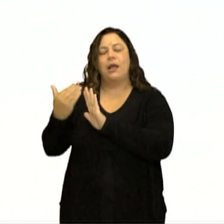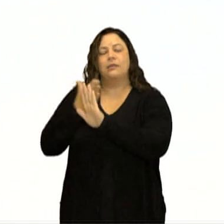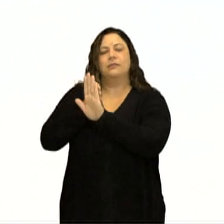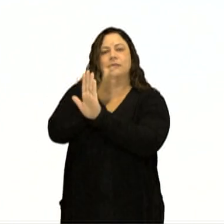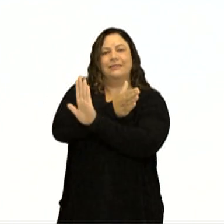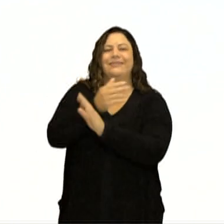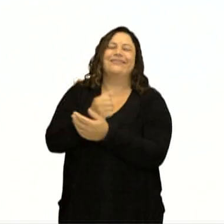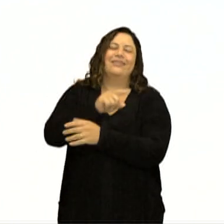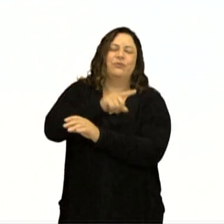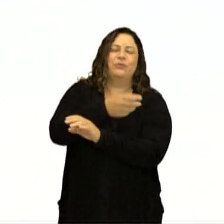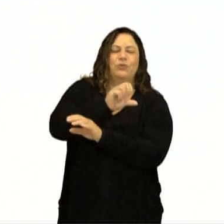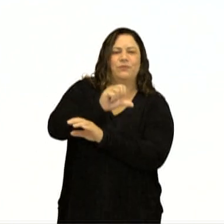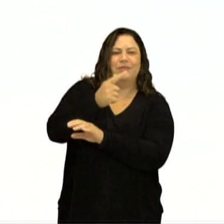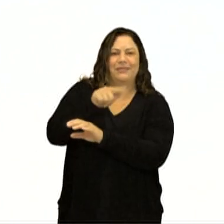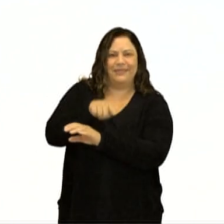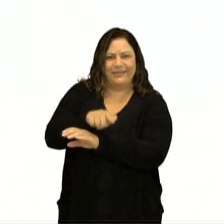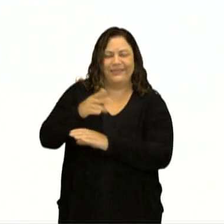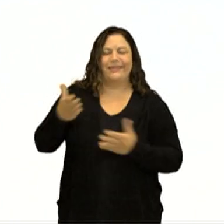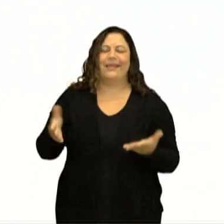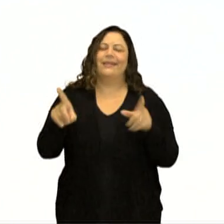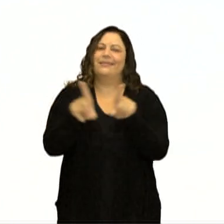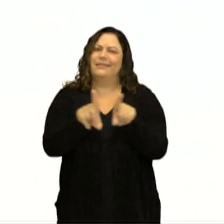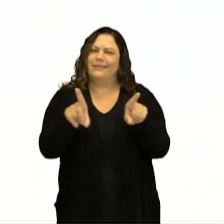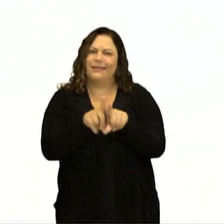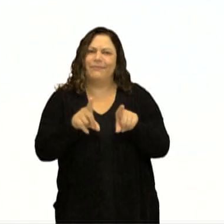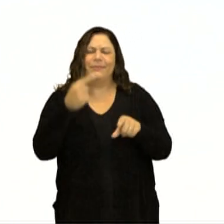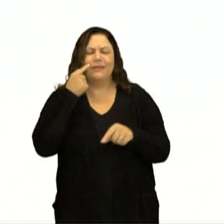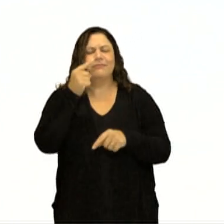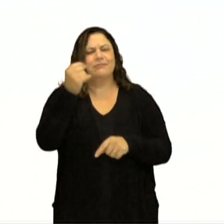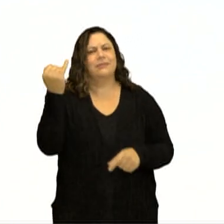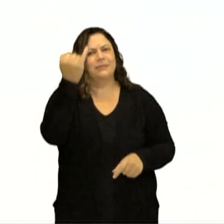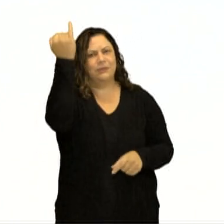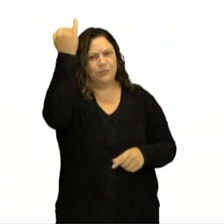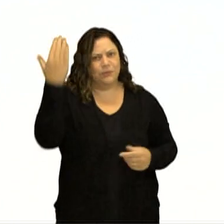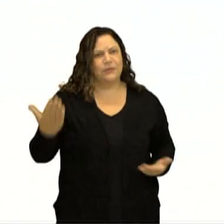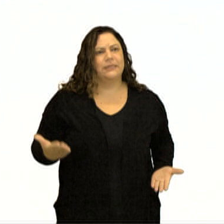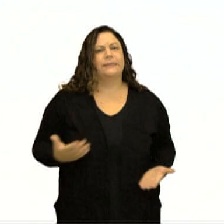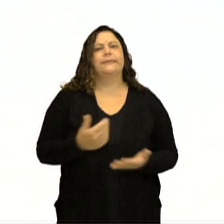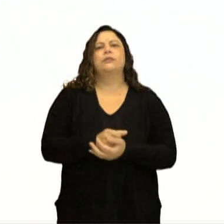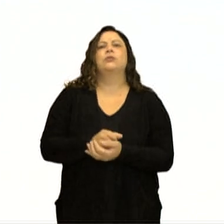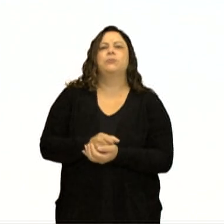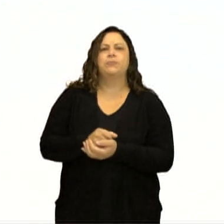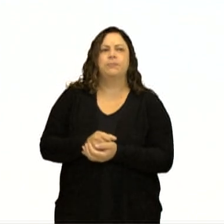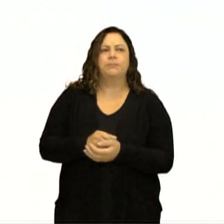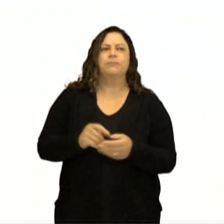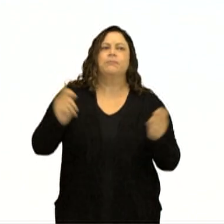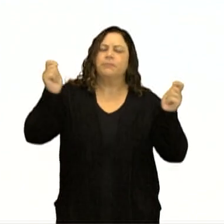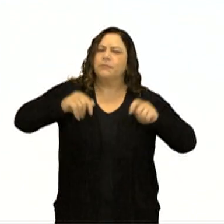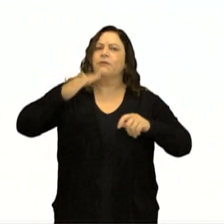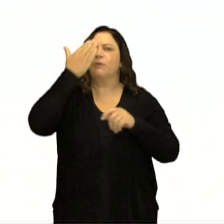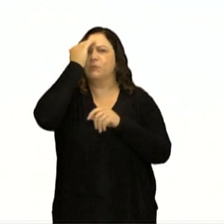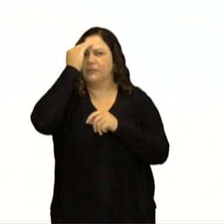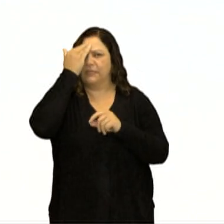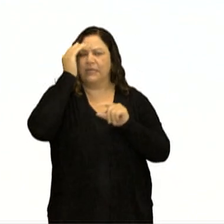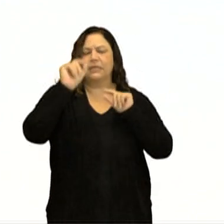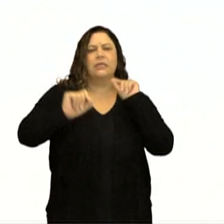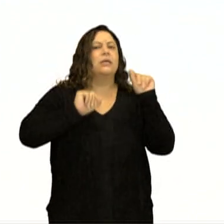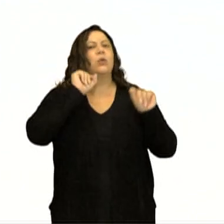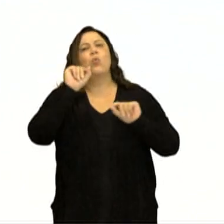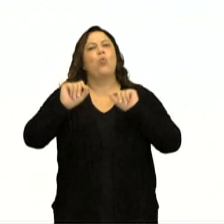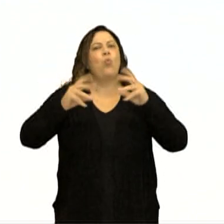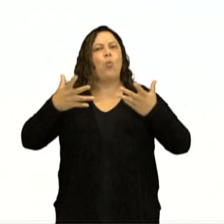1917. Também, aí é que vem uma coisa bem importante sobre a Revolução Russa. A gente vai compreender como